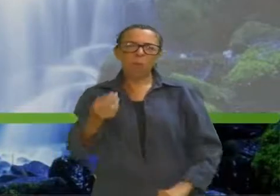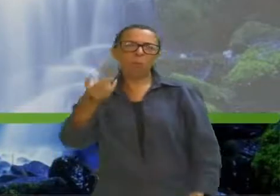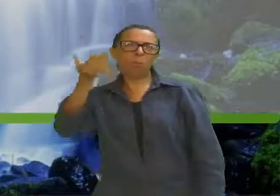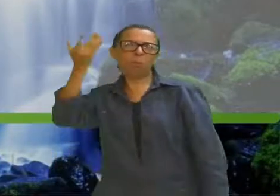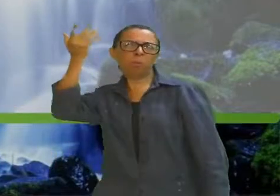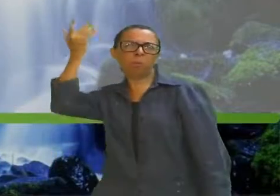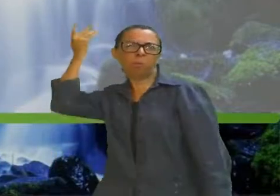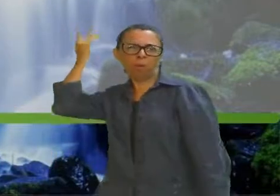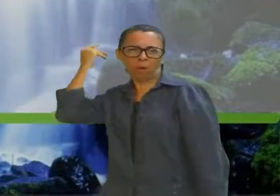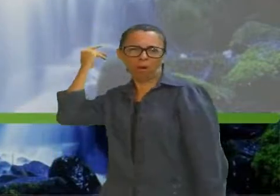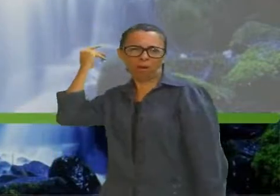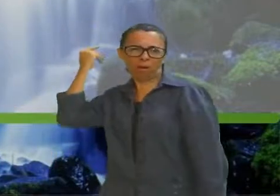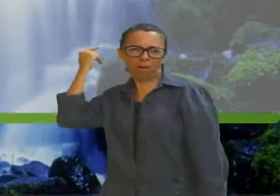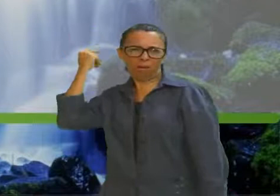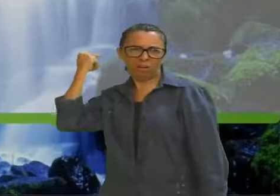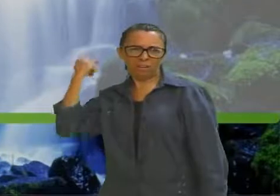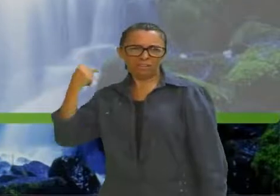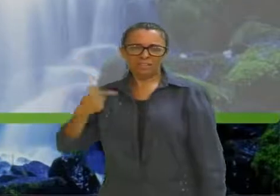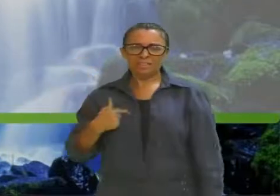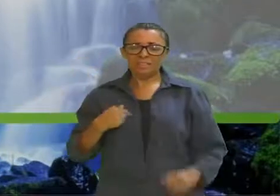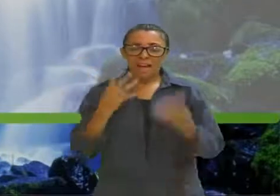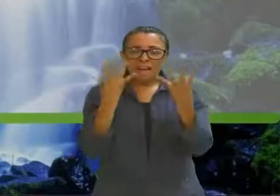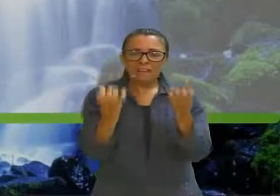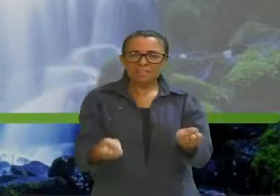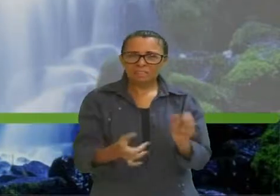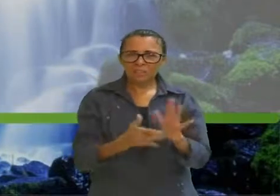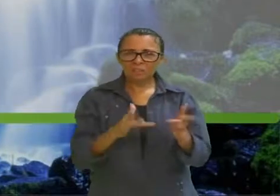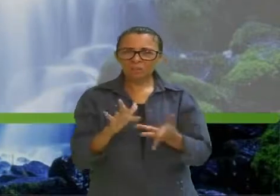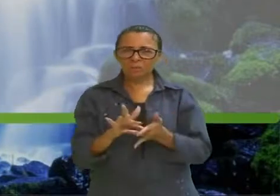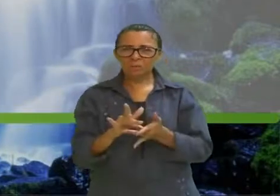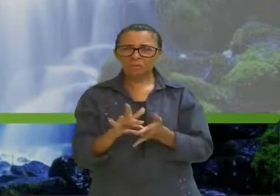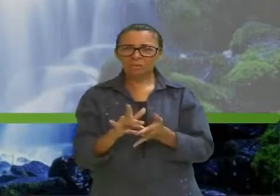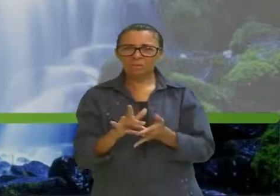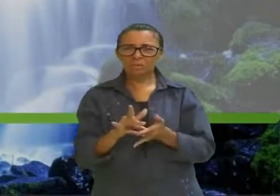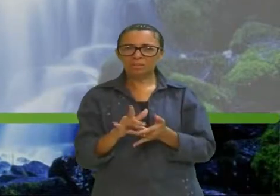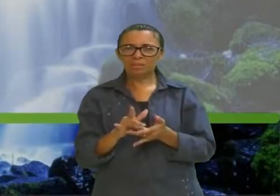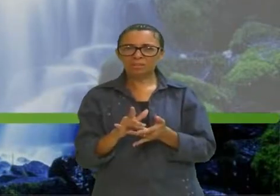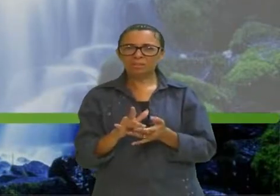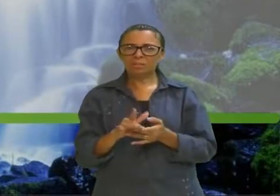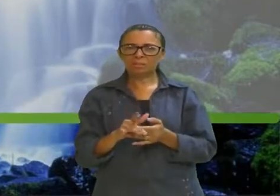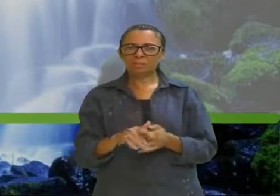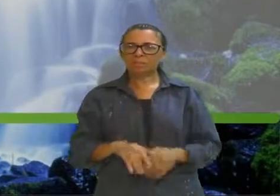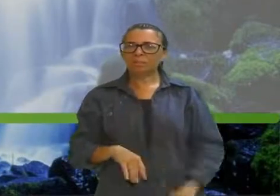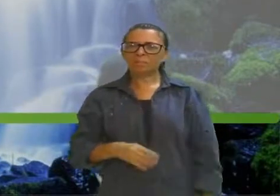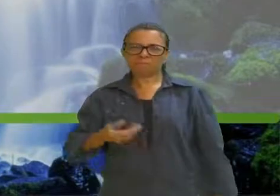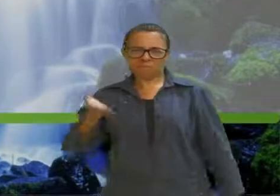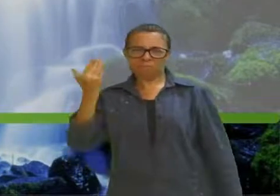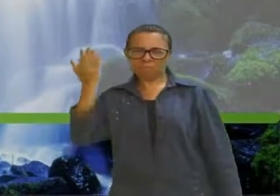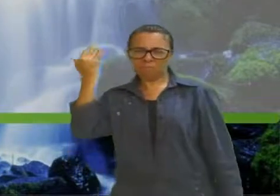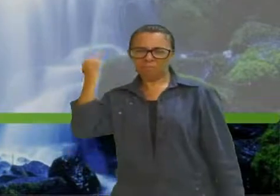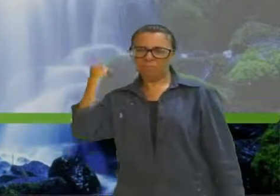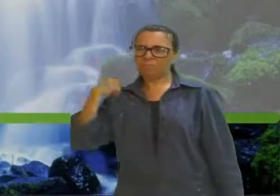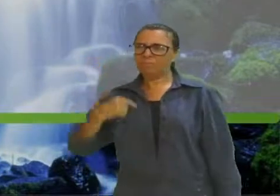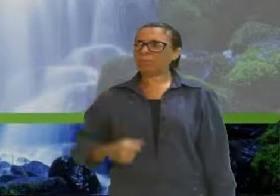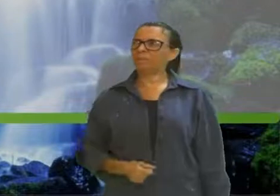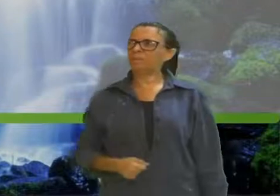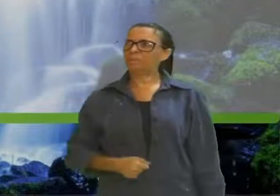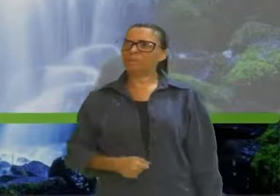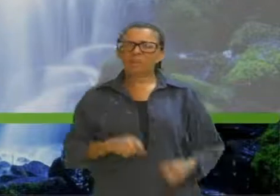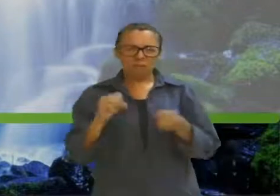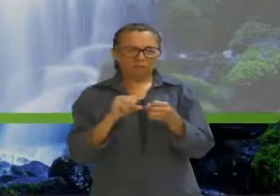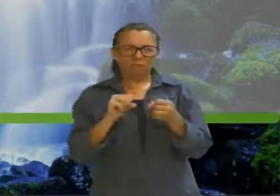eu e você, quando você se converteu, você lembra? Como você era? E você já imaginou quanto que